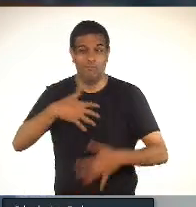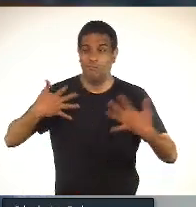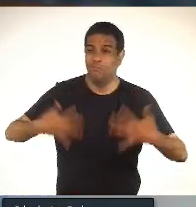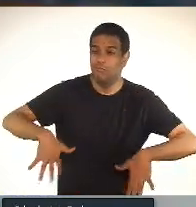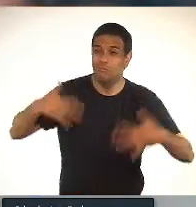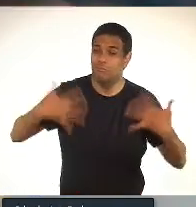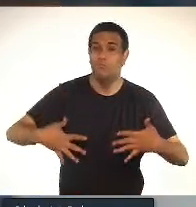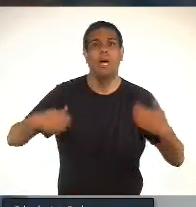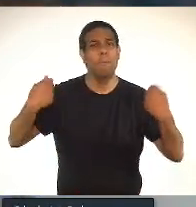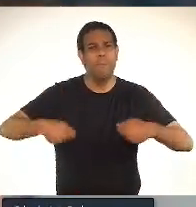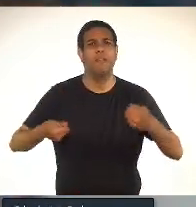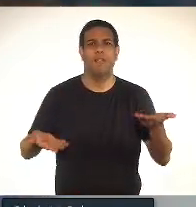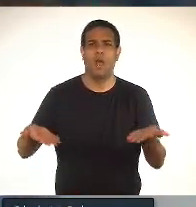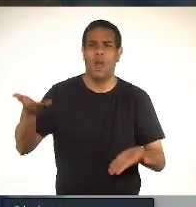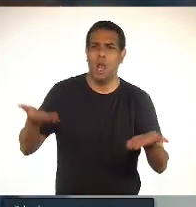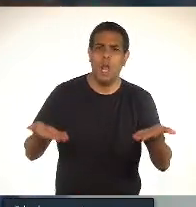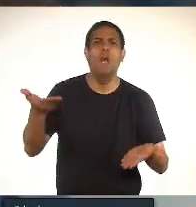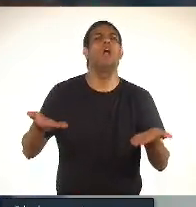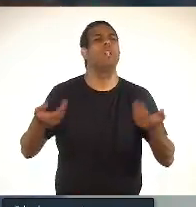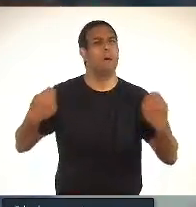tem que fazer com um equilíbrio. Né?